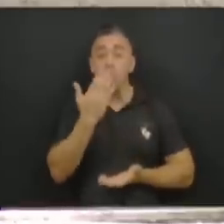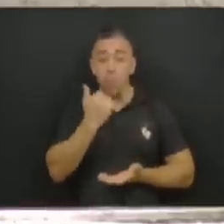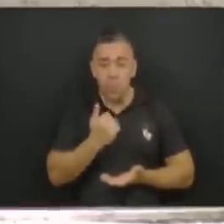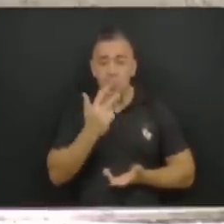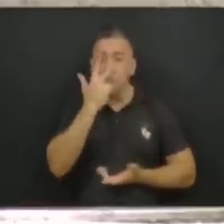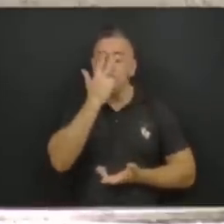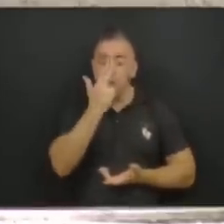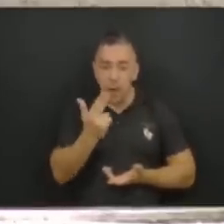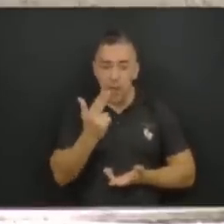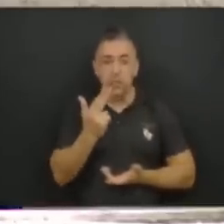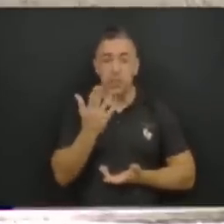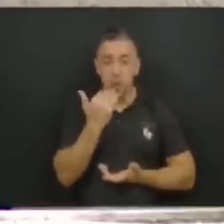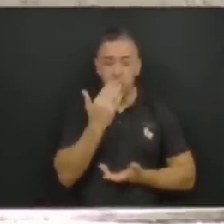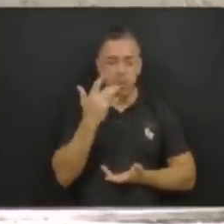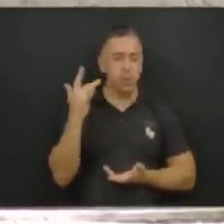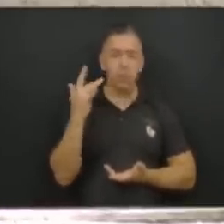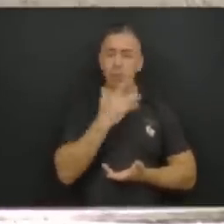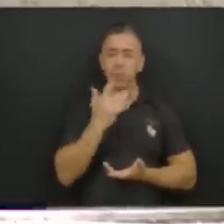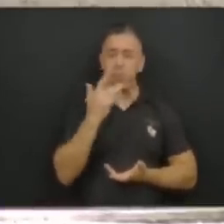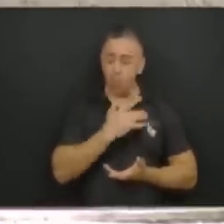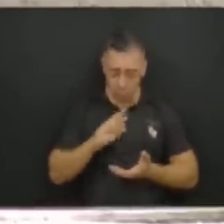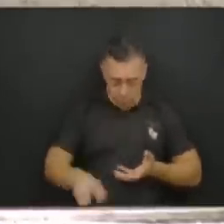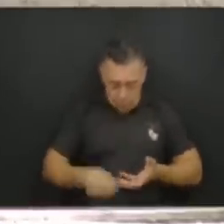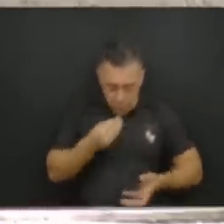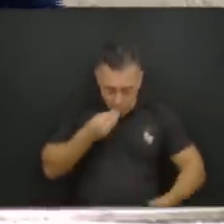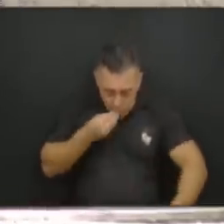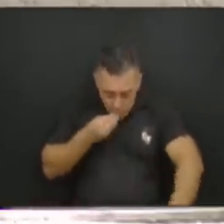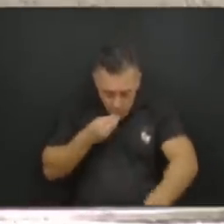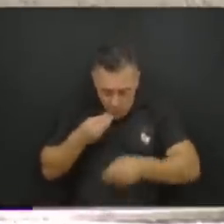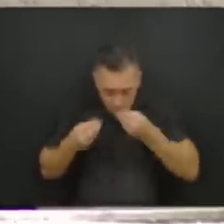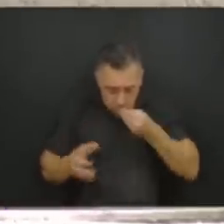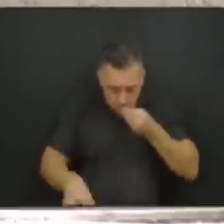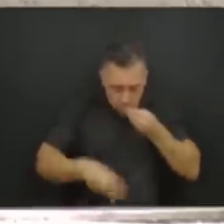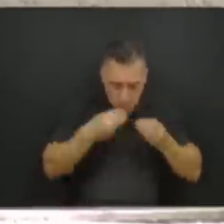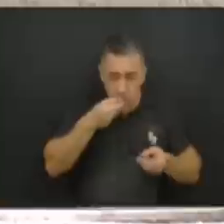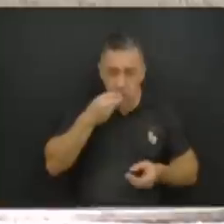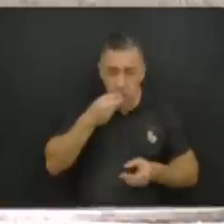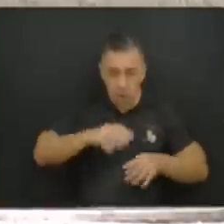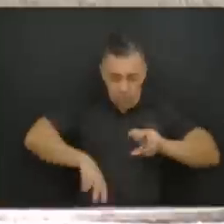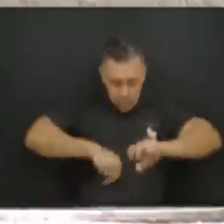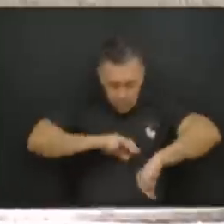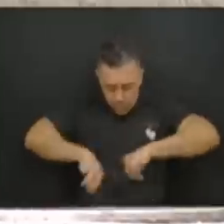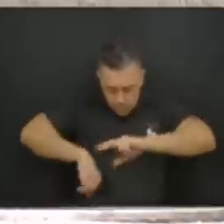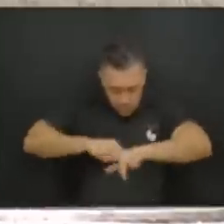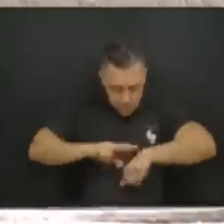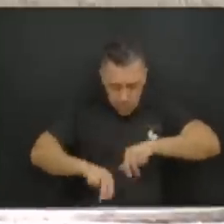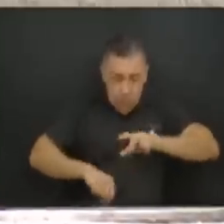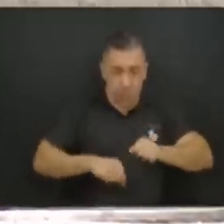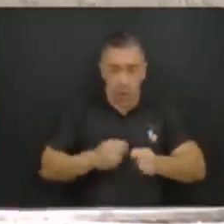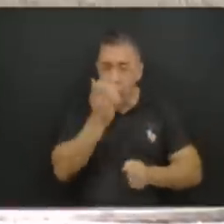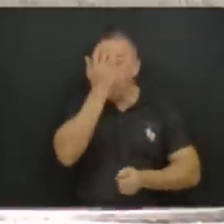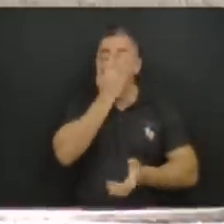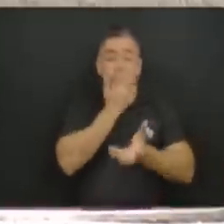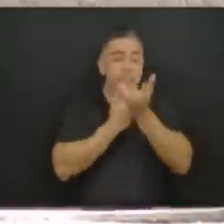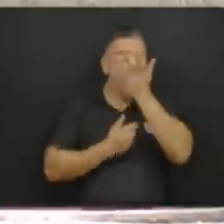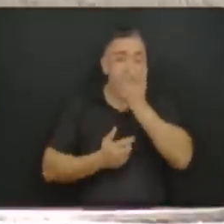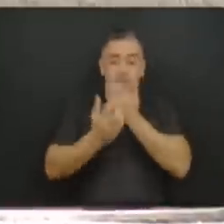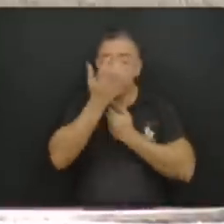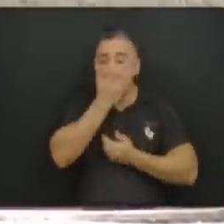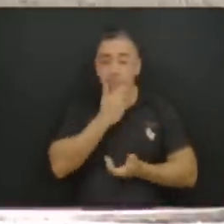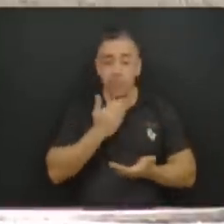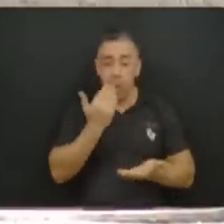tivesse comendo o almoço maravilhoso uma janta chocou a mão esfregava no rosto de comida ter